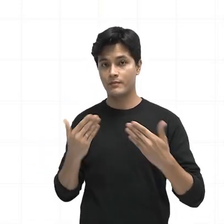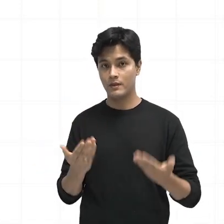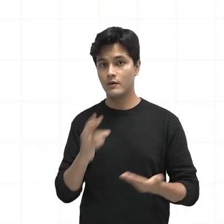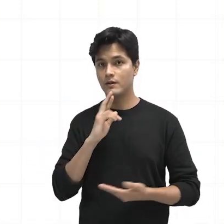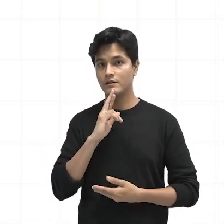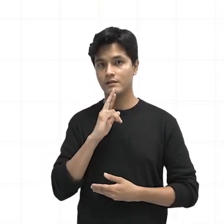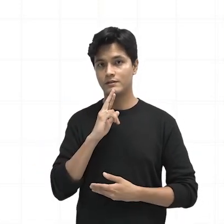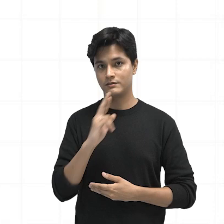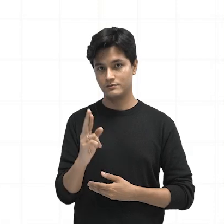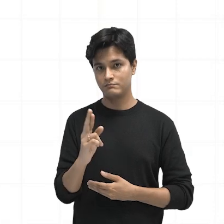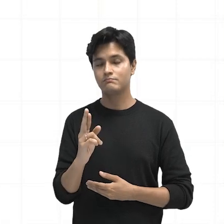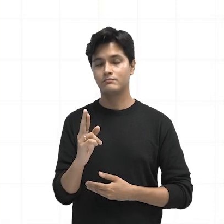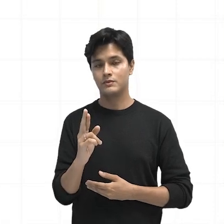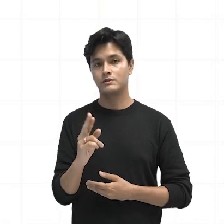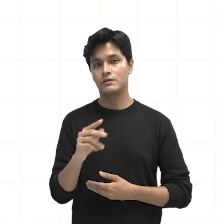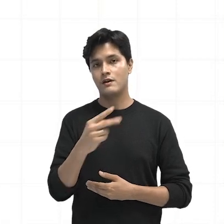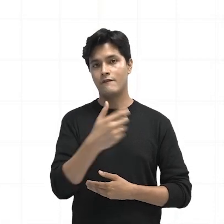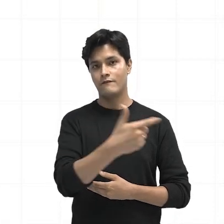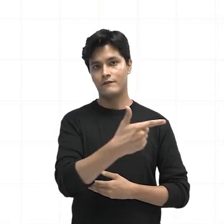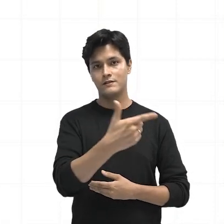resposta final é